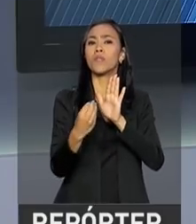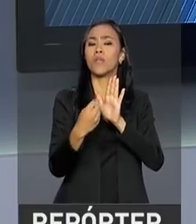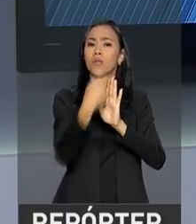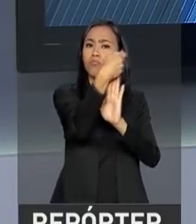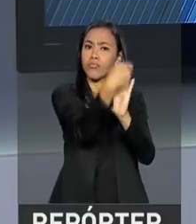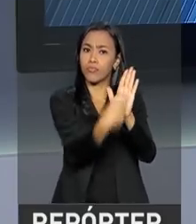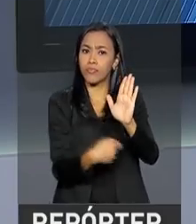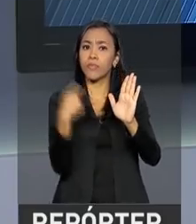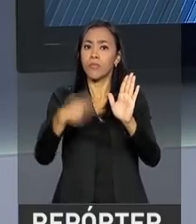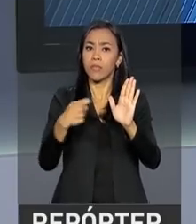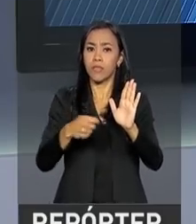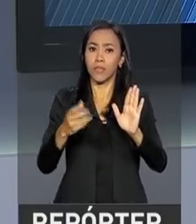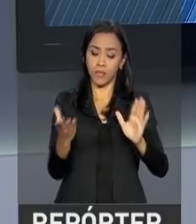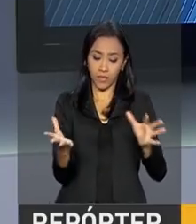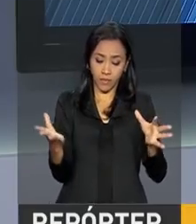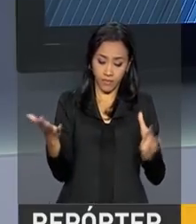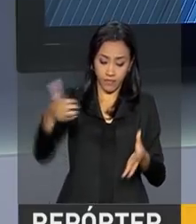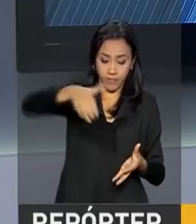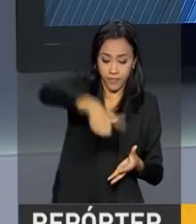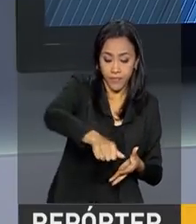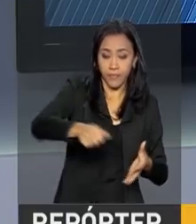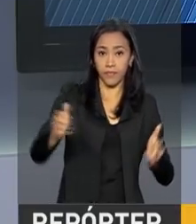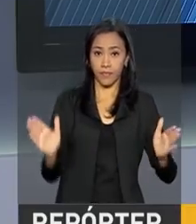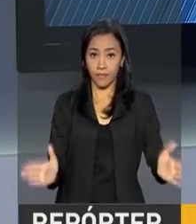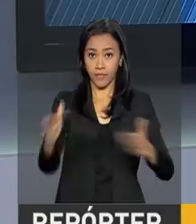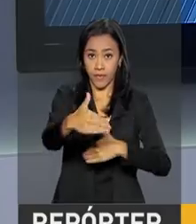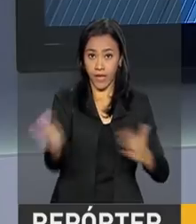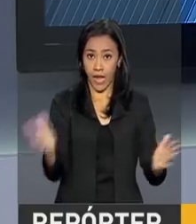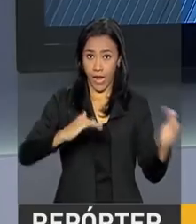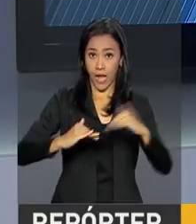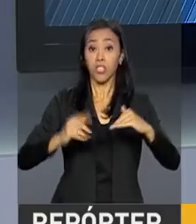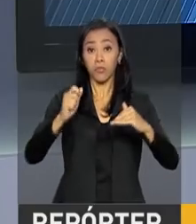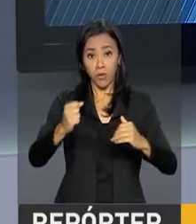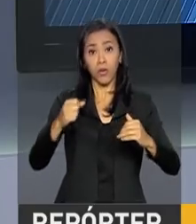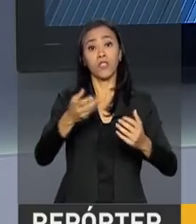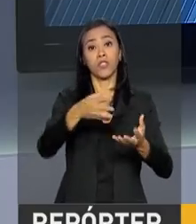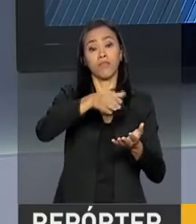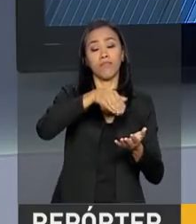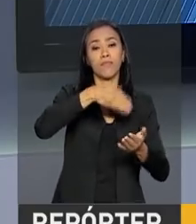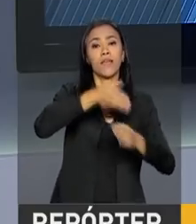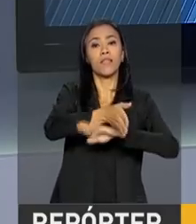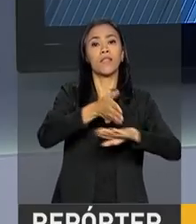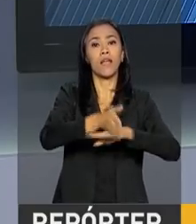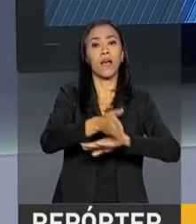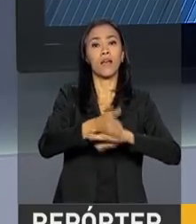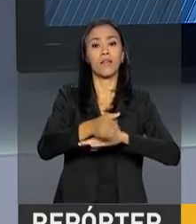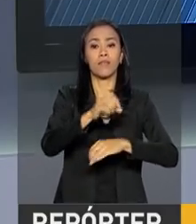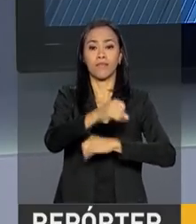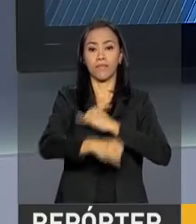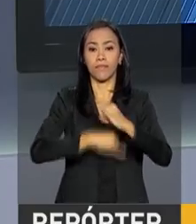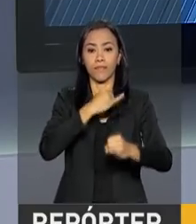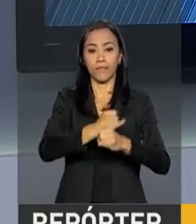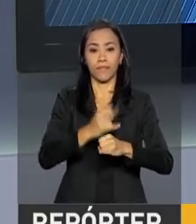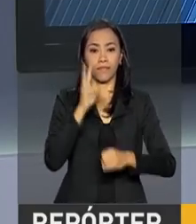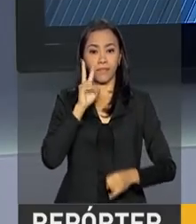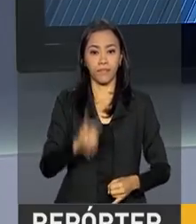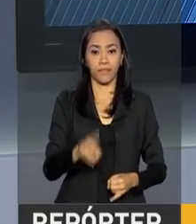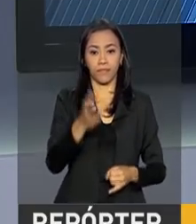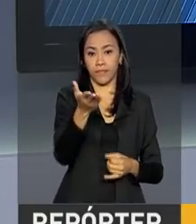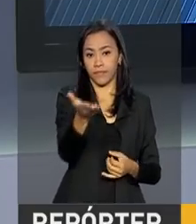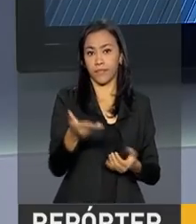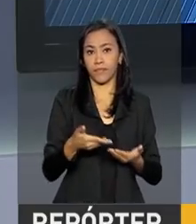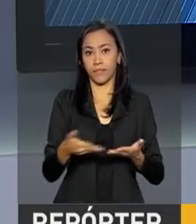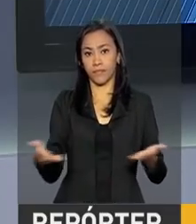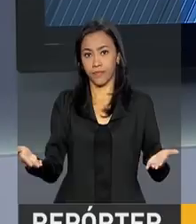ser anexada à caixa de encomenda pode ser encontrado no próprio site dos correios o endereço é www pontos corridos